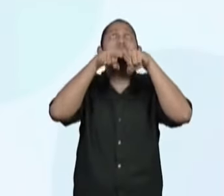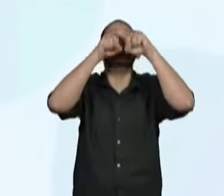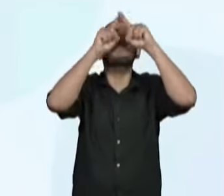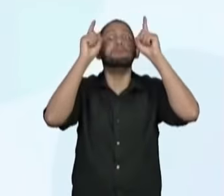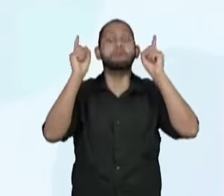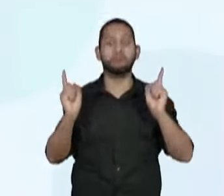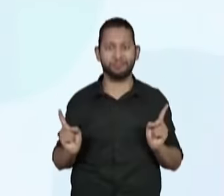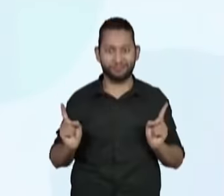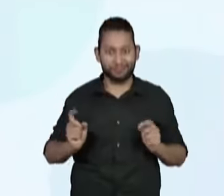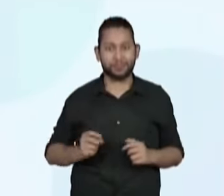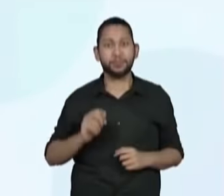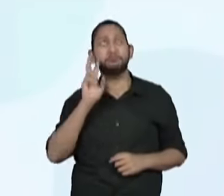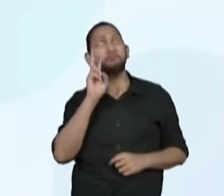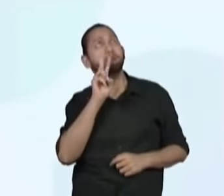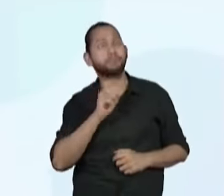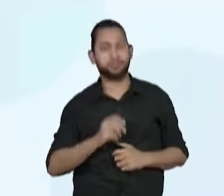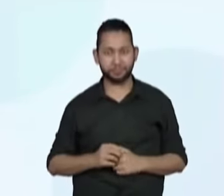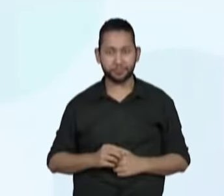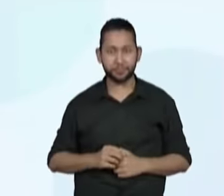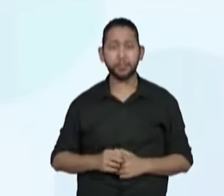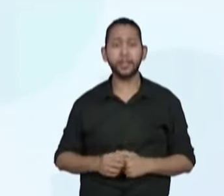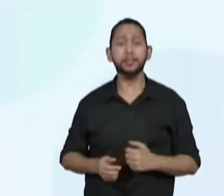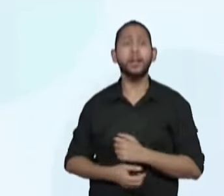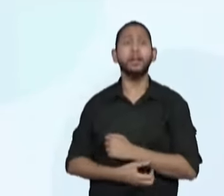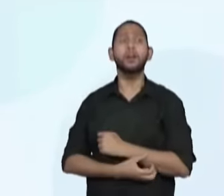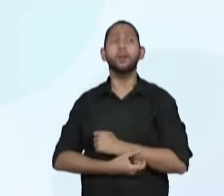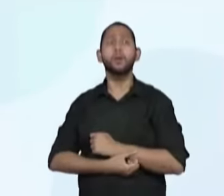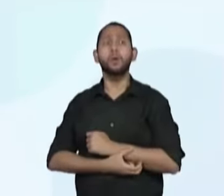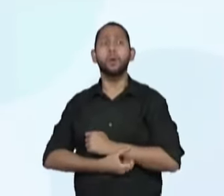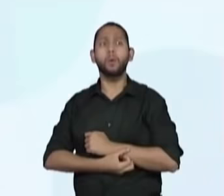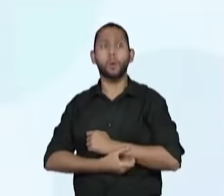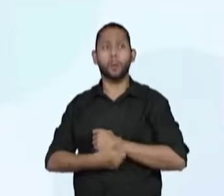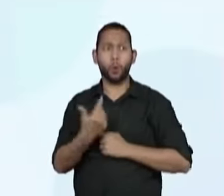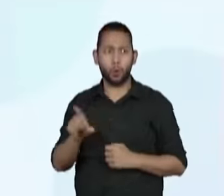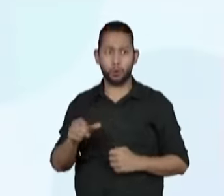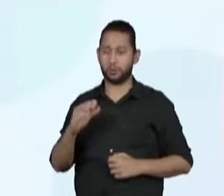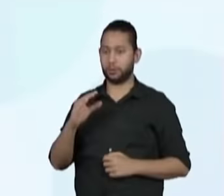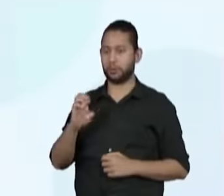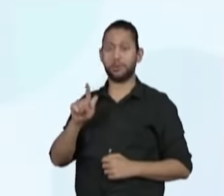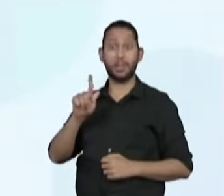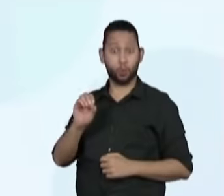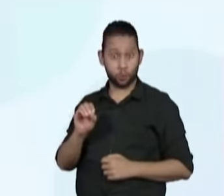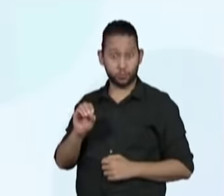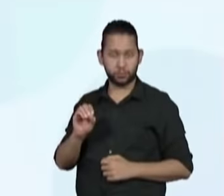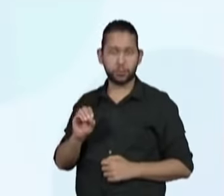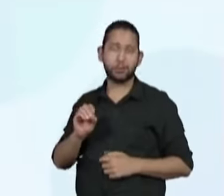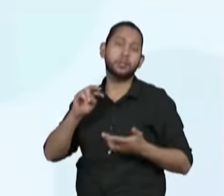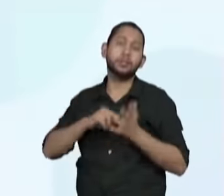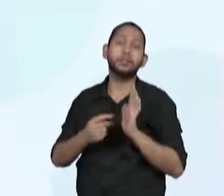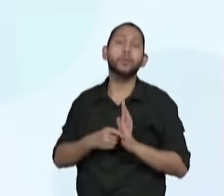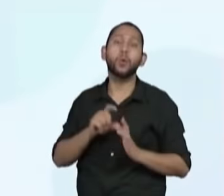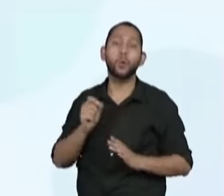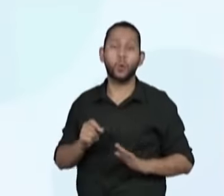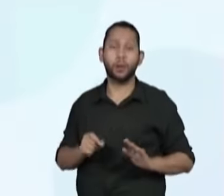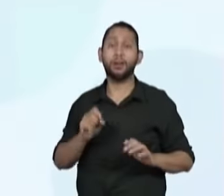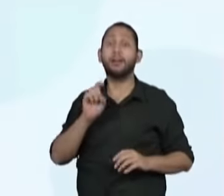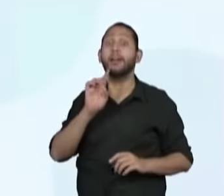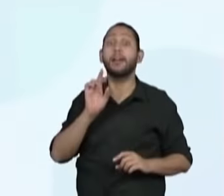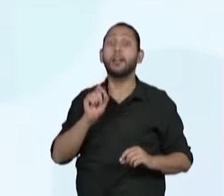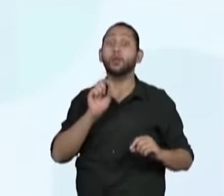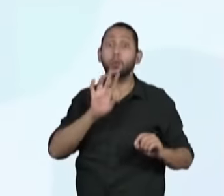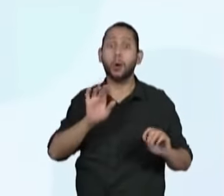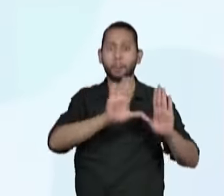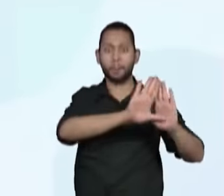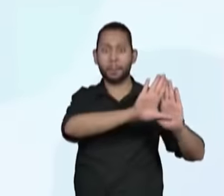na abóbada, certo? Então, nós temos ainda o arco cego, que ele aparece apenas como adorno ou relevo em